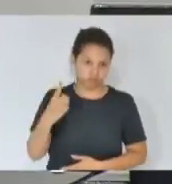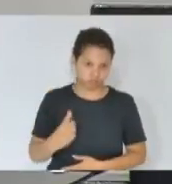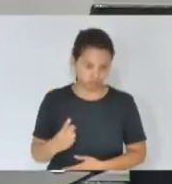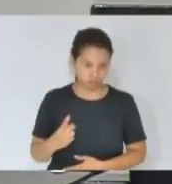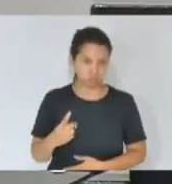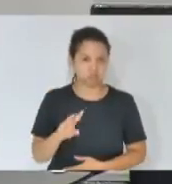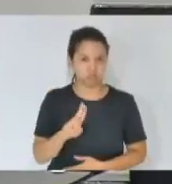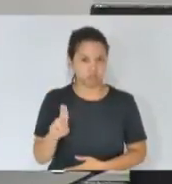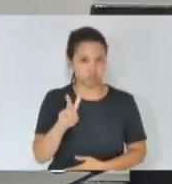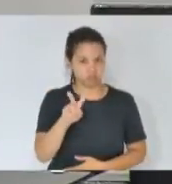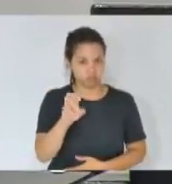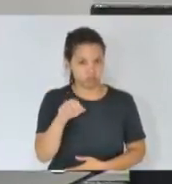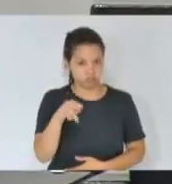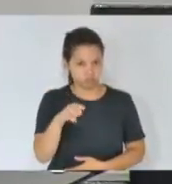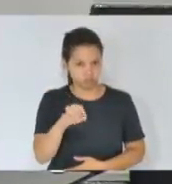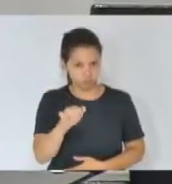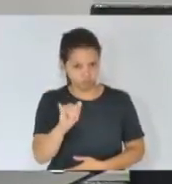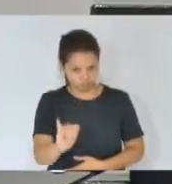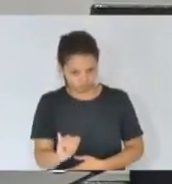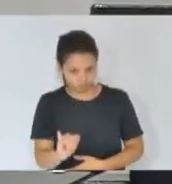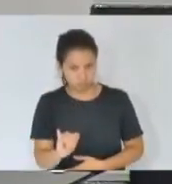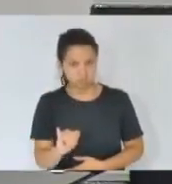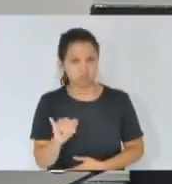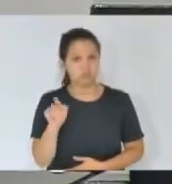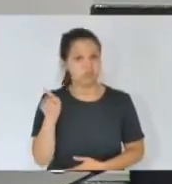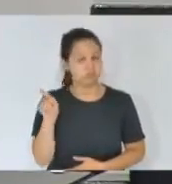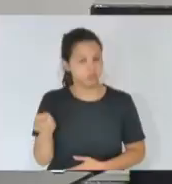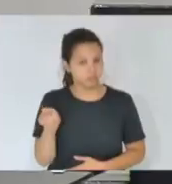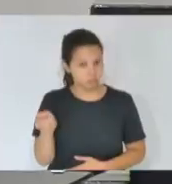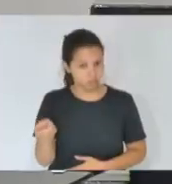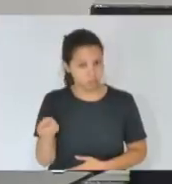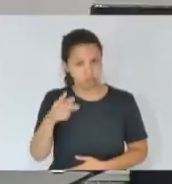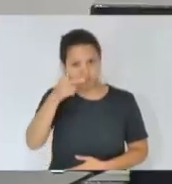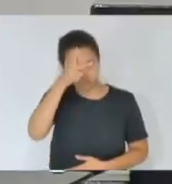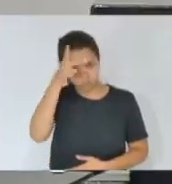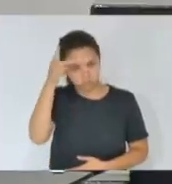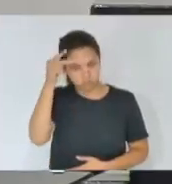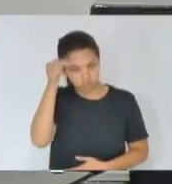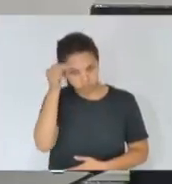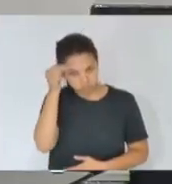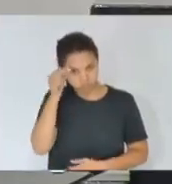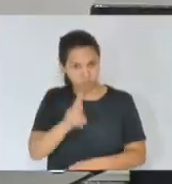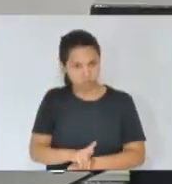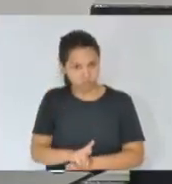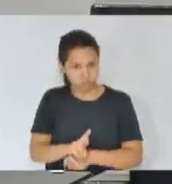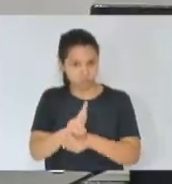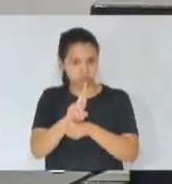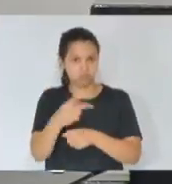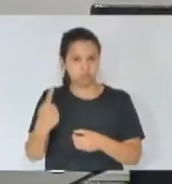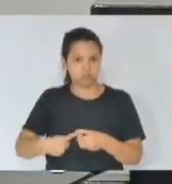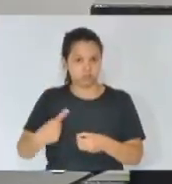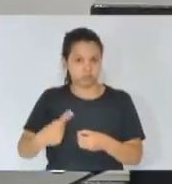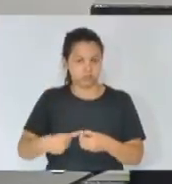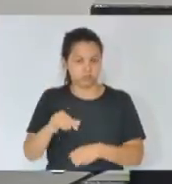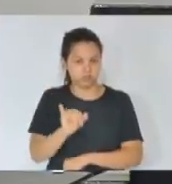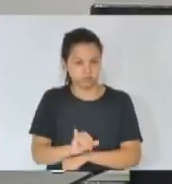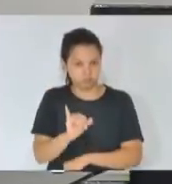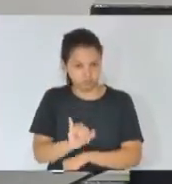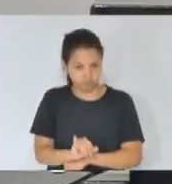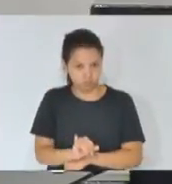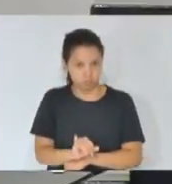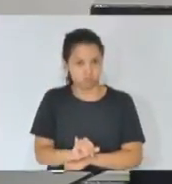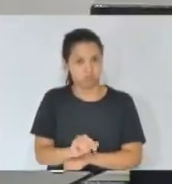gabinete. O prefeito Morastone representa a cidade de Itajaí. Ele